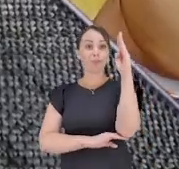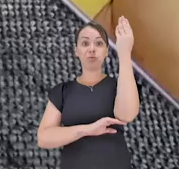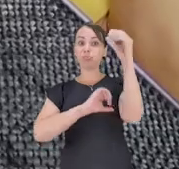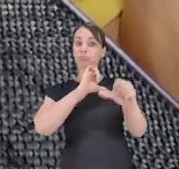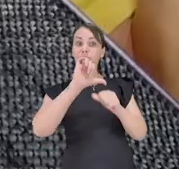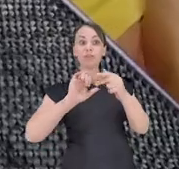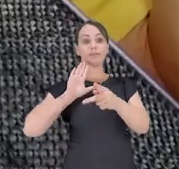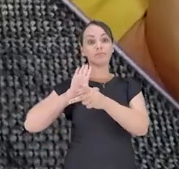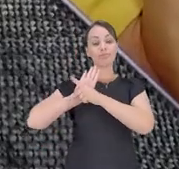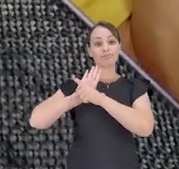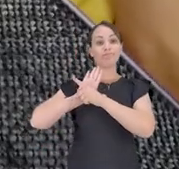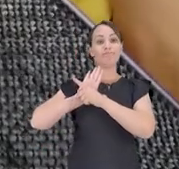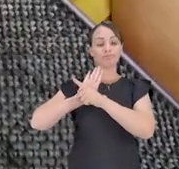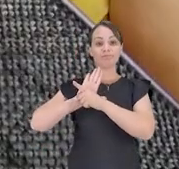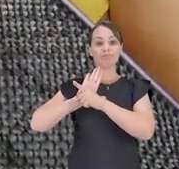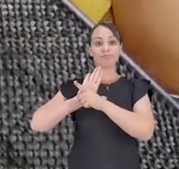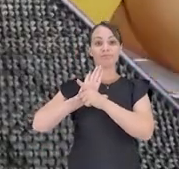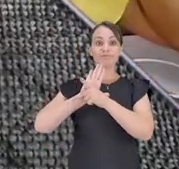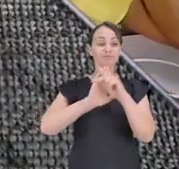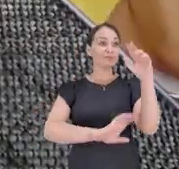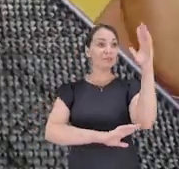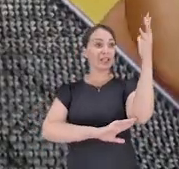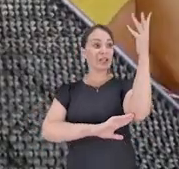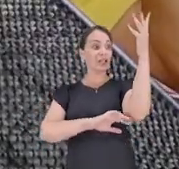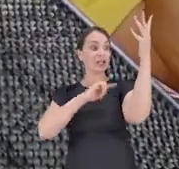Vem da mata madeira.